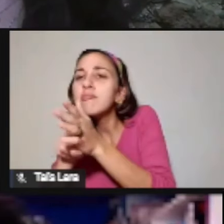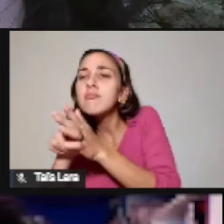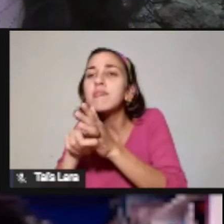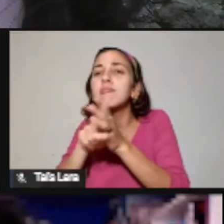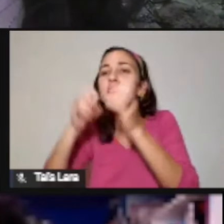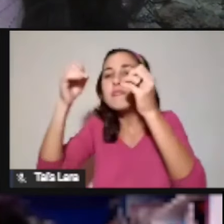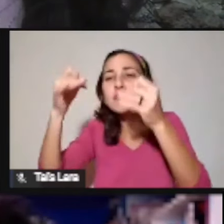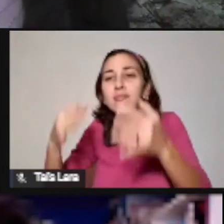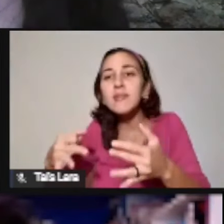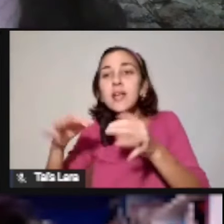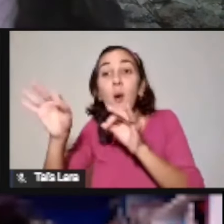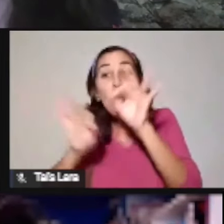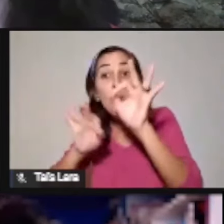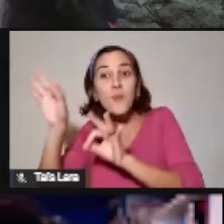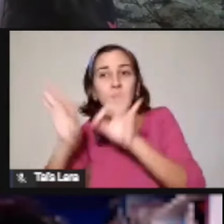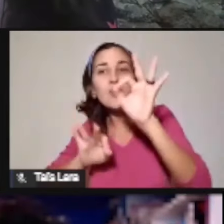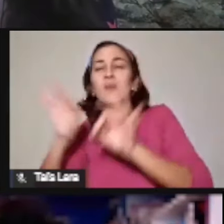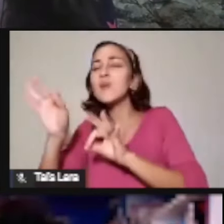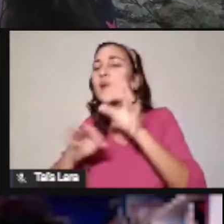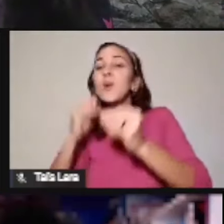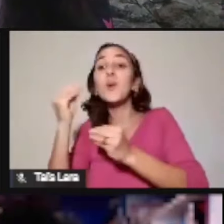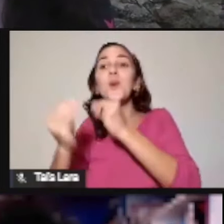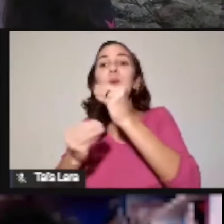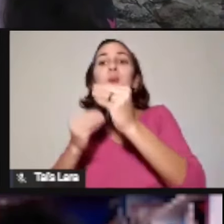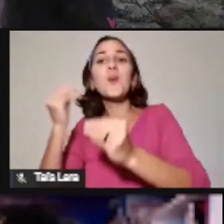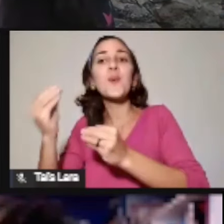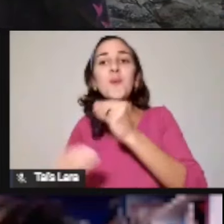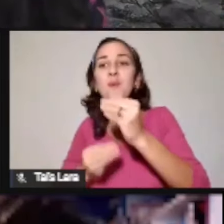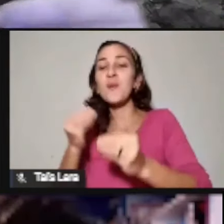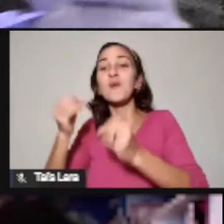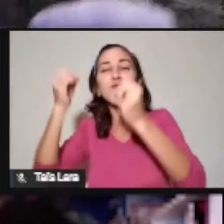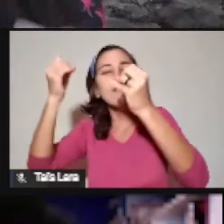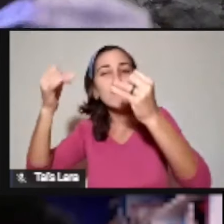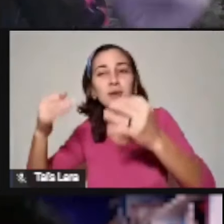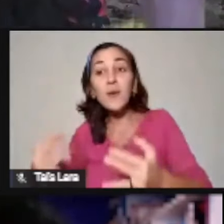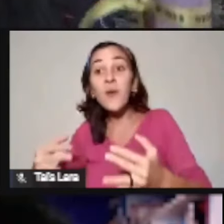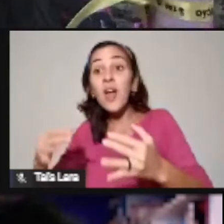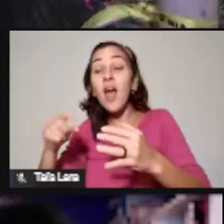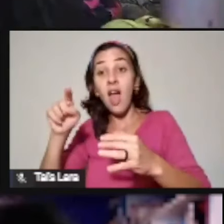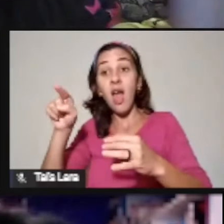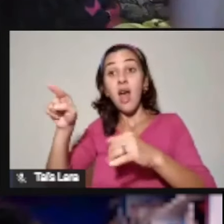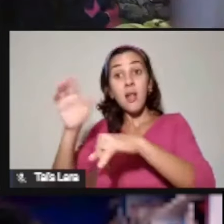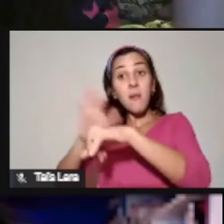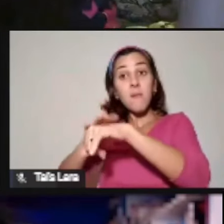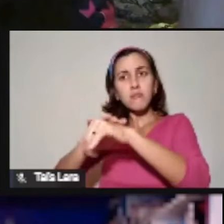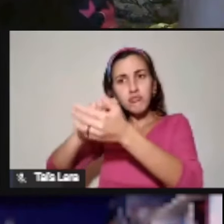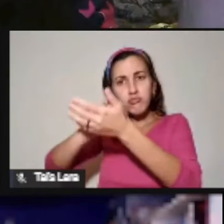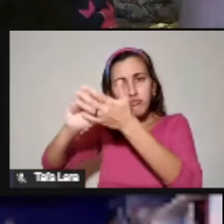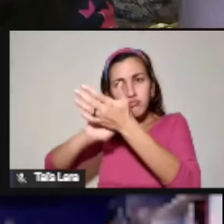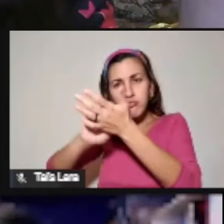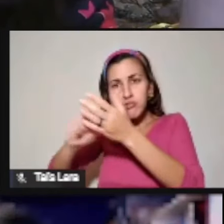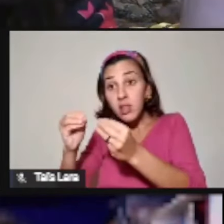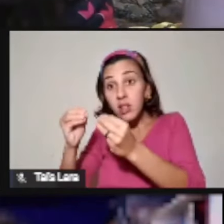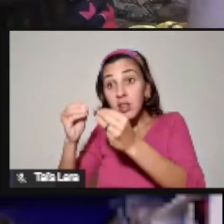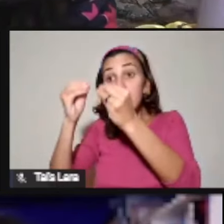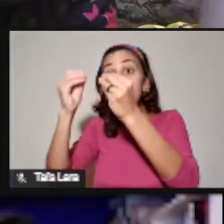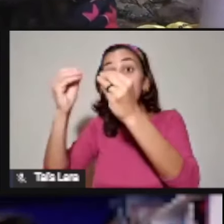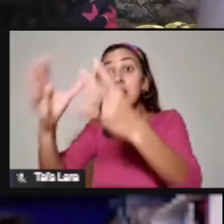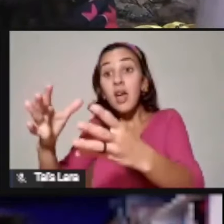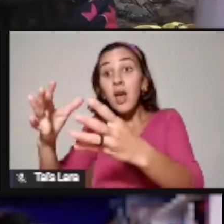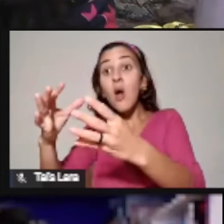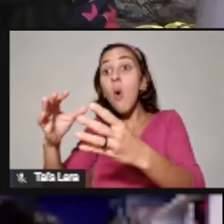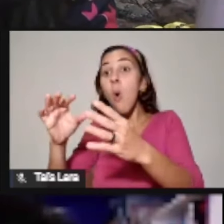ela disponibilizou gratuitamente o arquivo para que as pessoas baixem esse arquivo, levem na gráfica e a gráfica